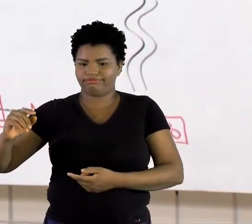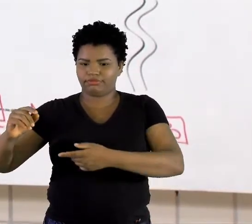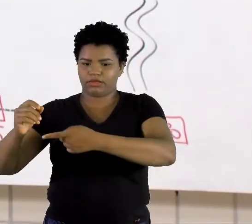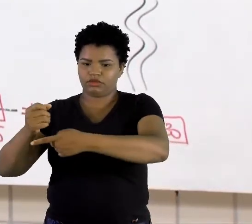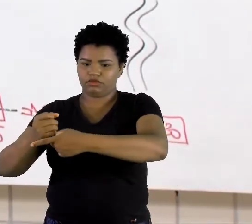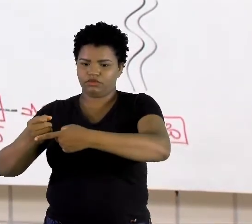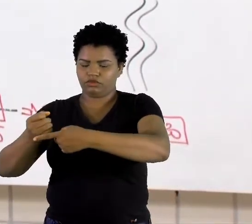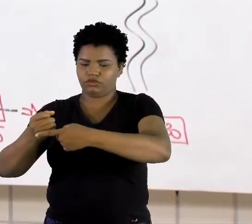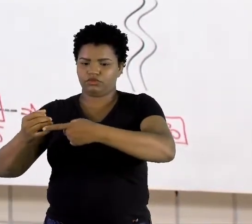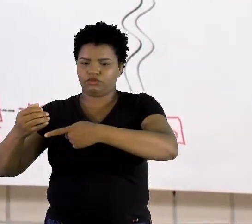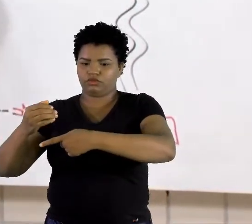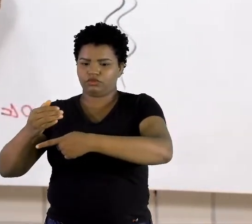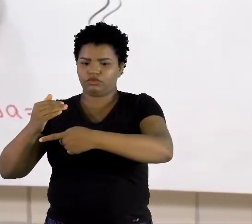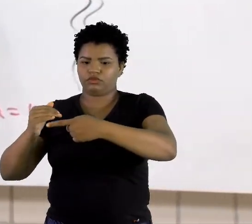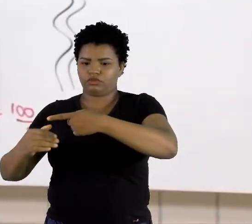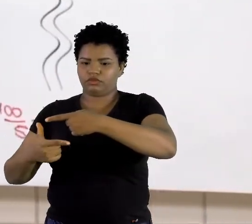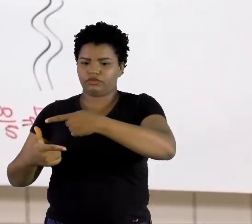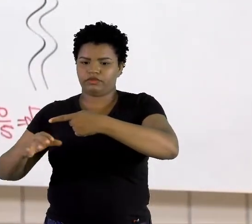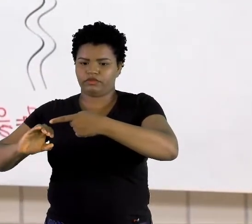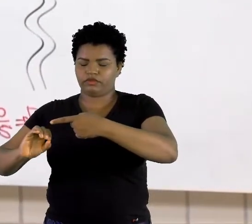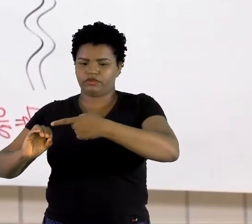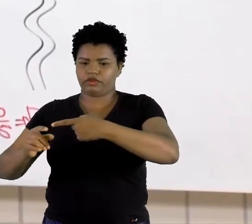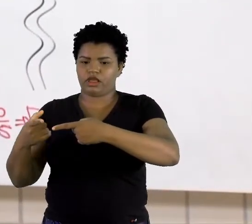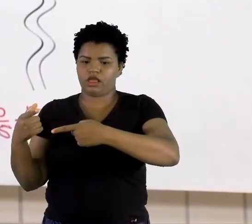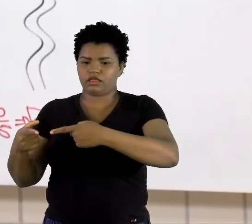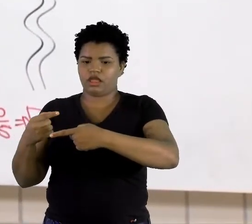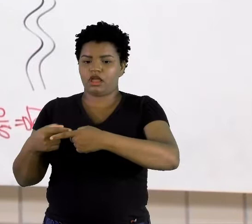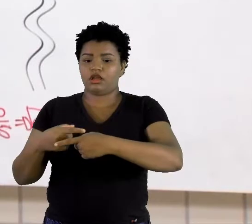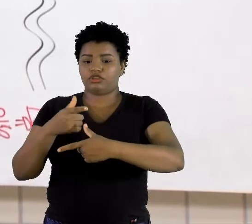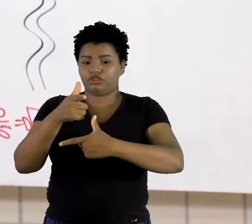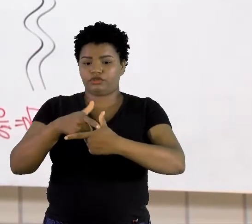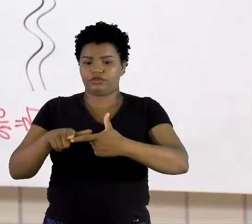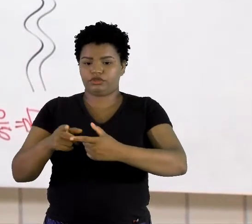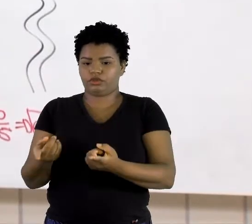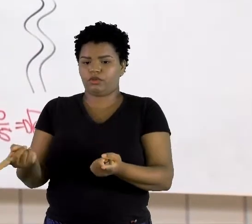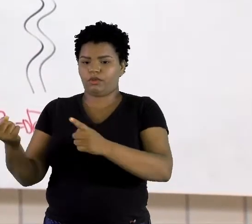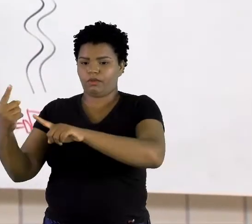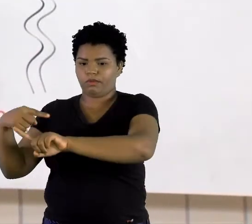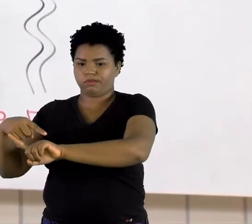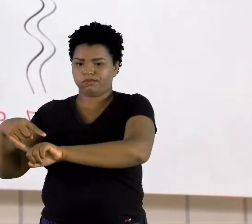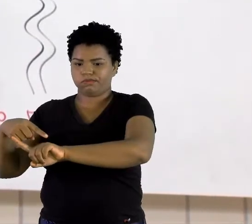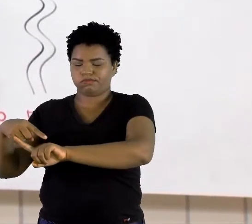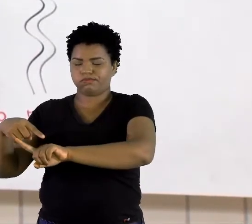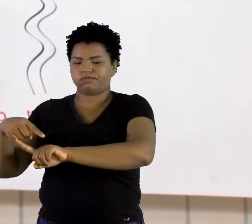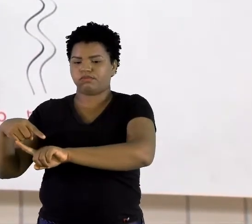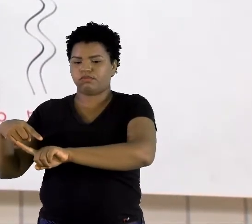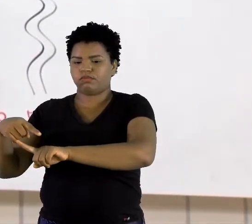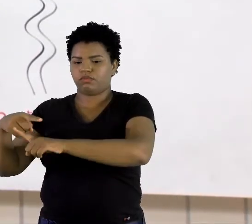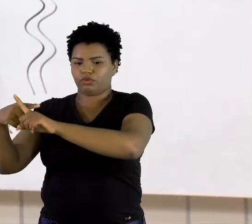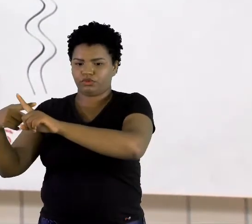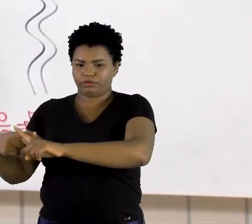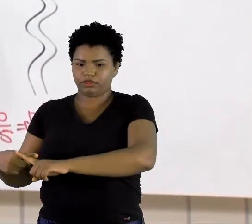O que está dividindo passa multiplicando. Então, 20 que multiplica